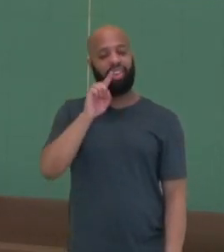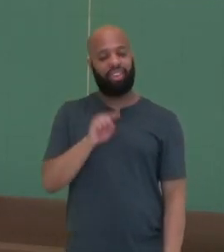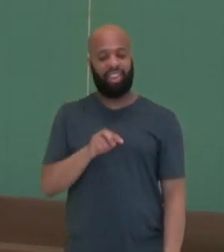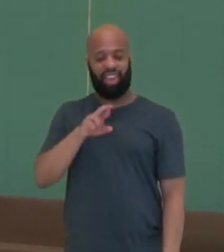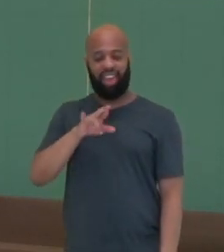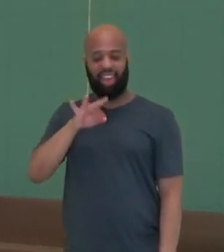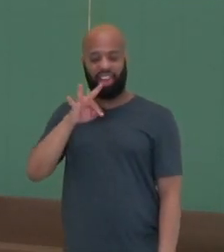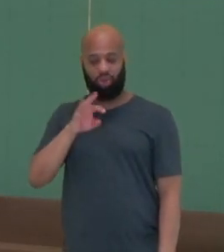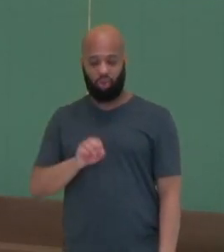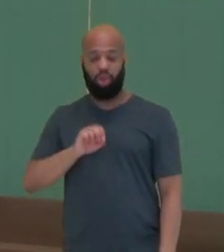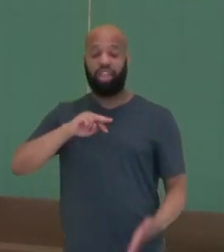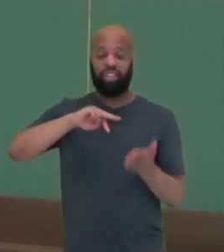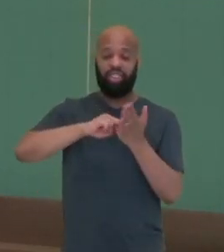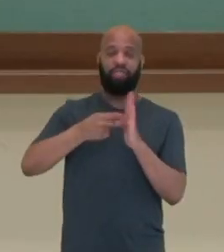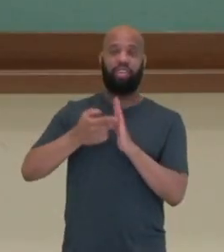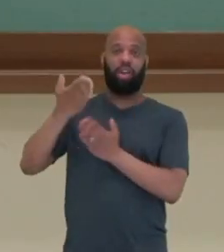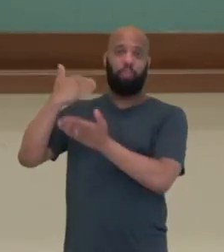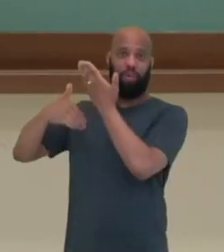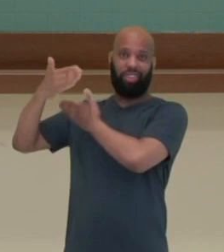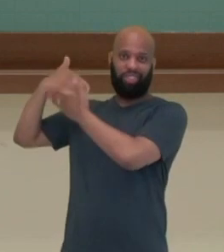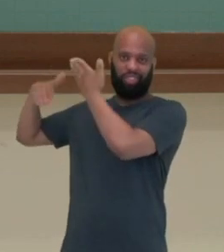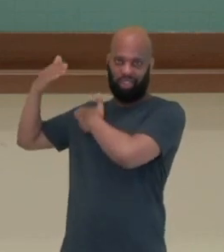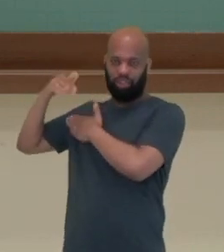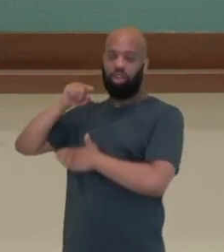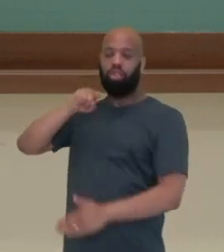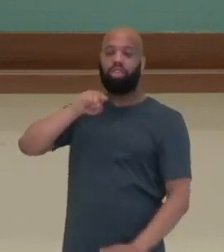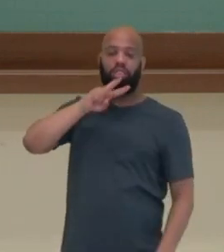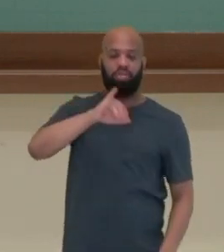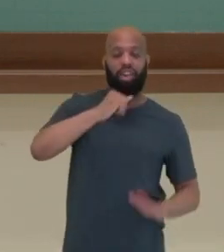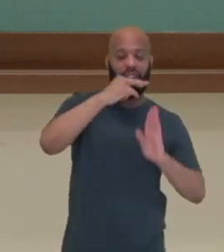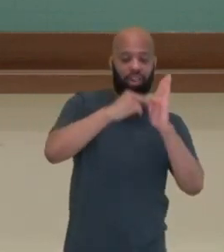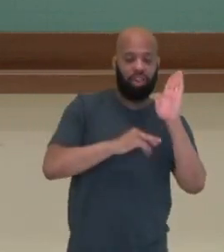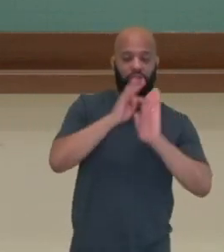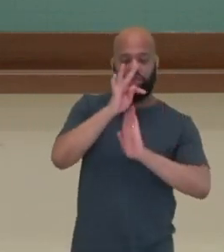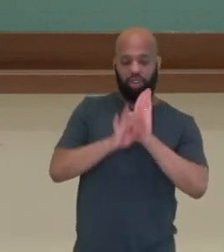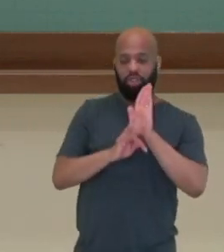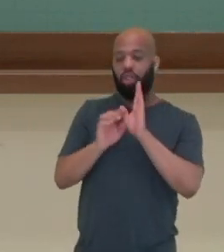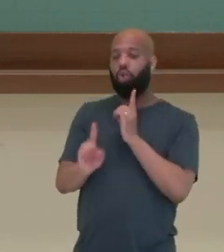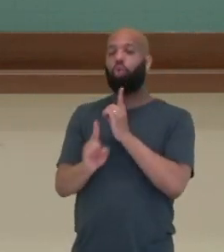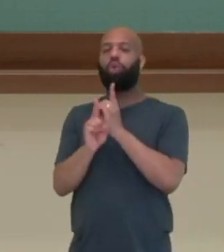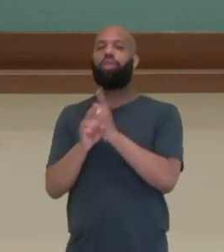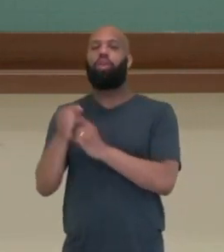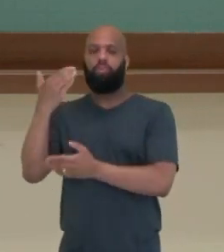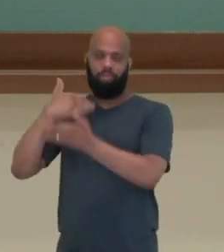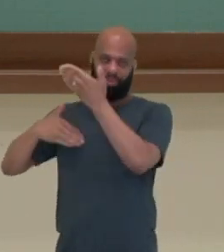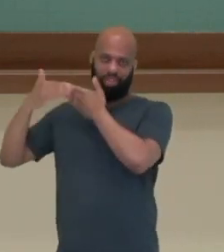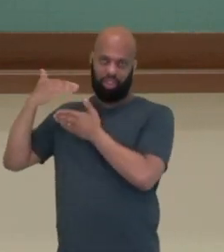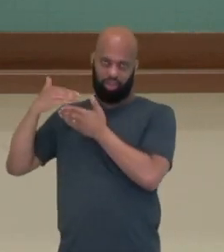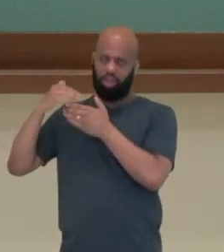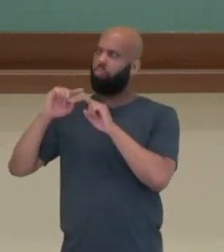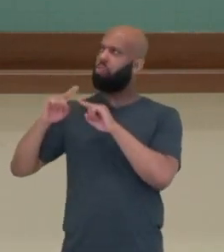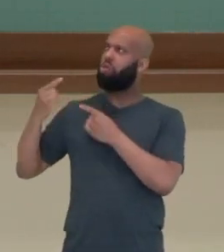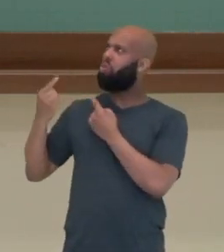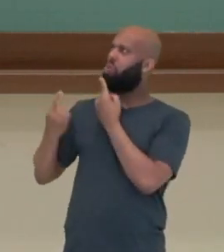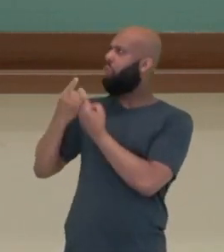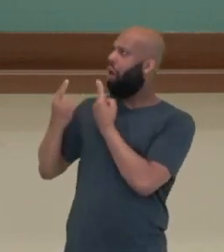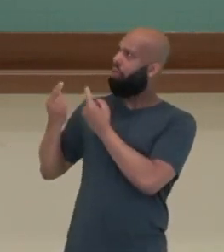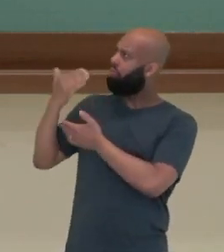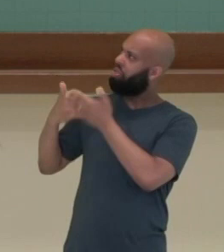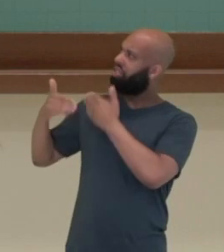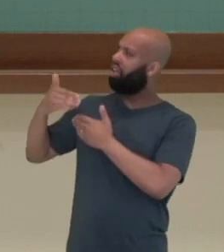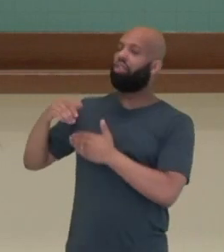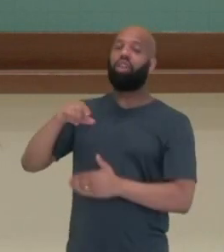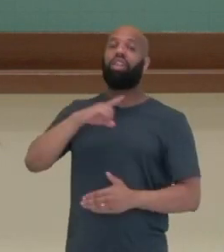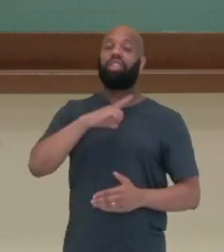verbos que estão no pretérito. Mas, prof, quais são os pretéritos? Então, em língua portuguesa, vamos recordar.